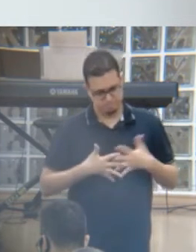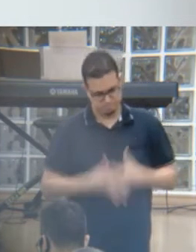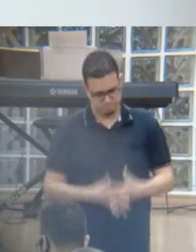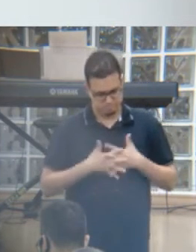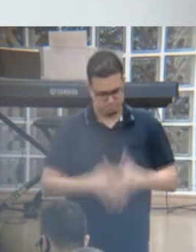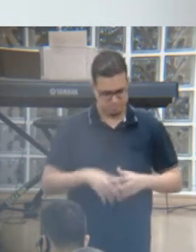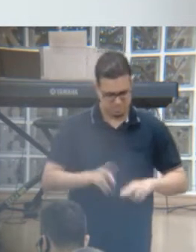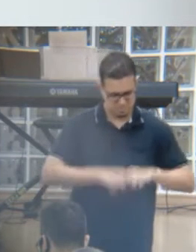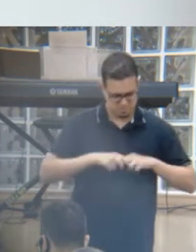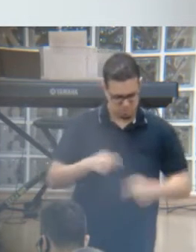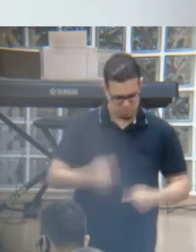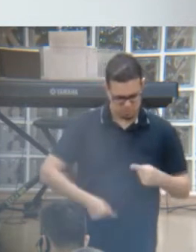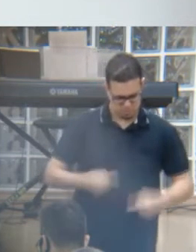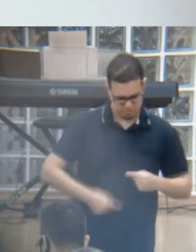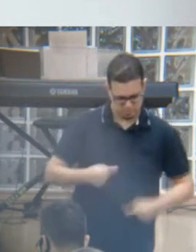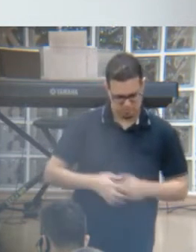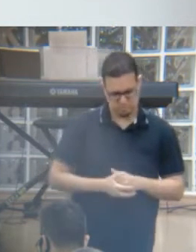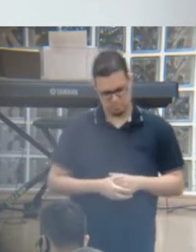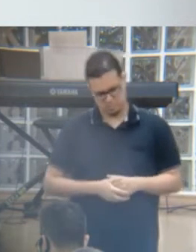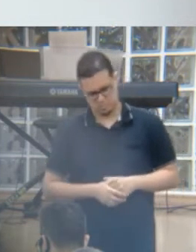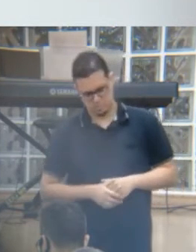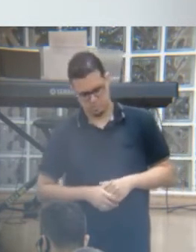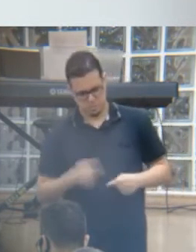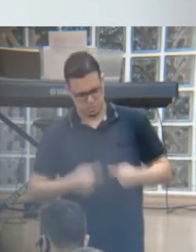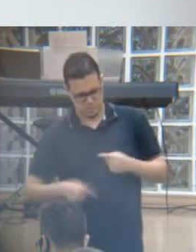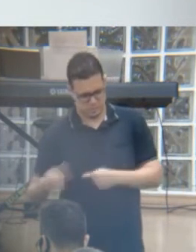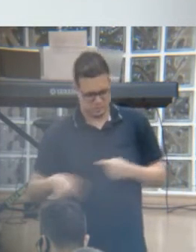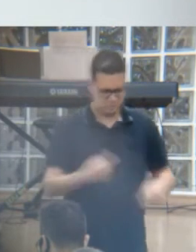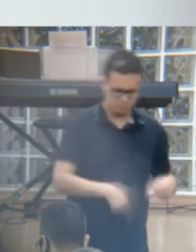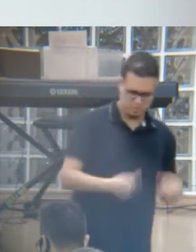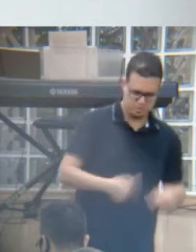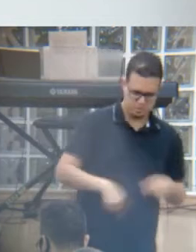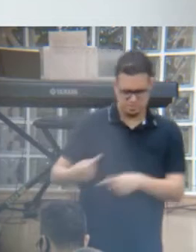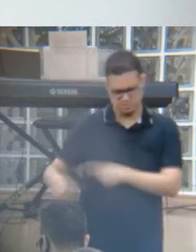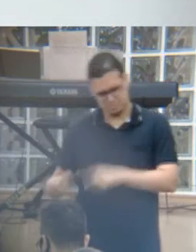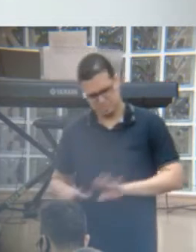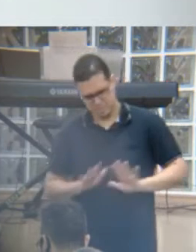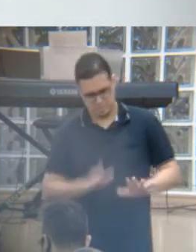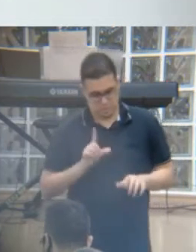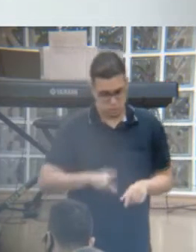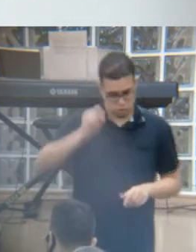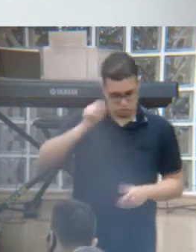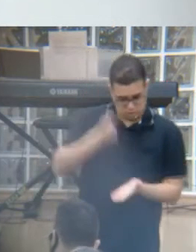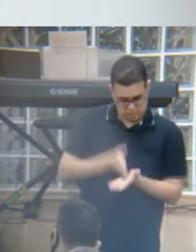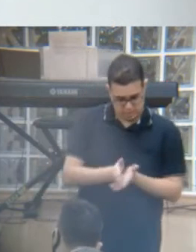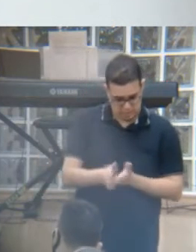politicamente, para outros politicamente, mas não uma decisão clara, reta,